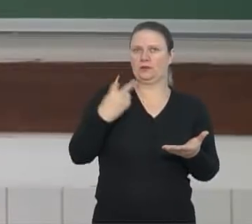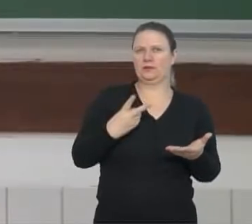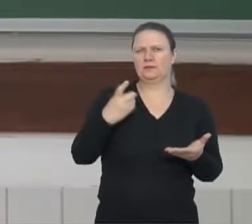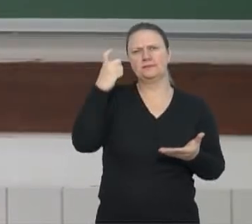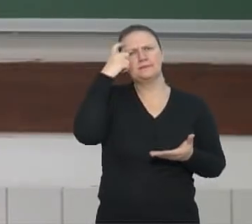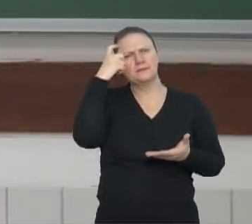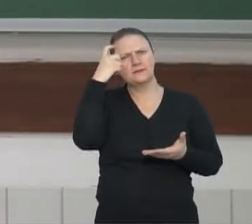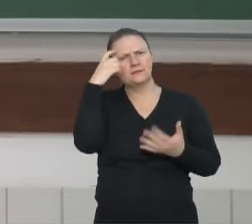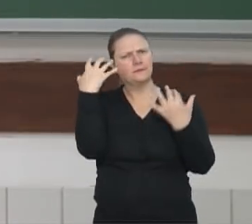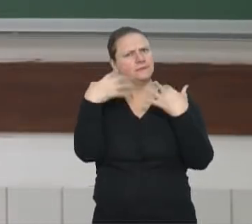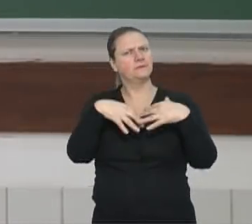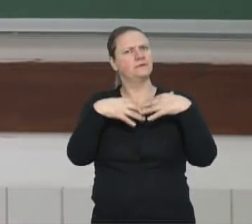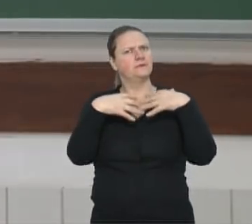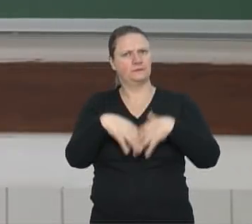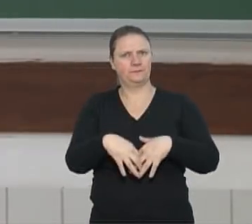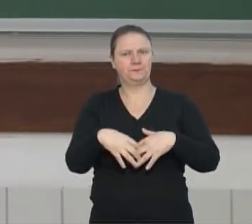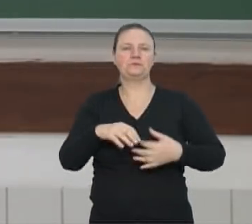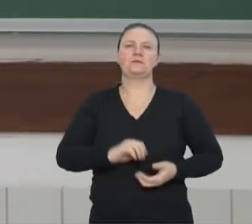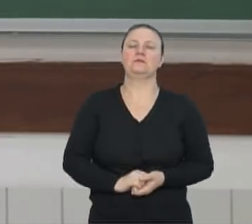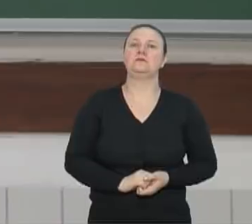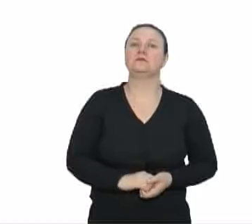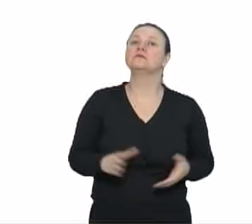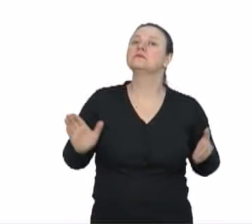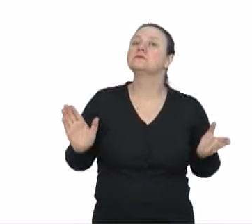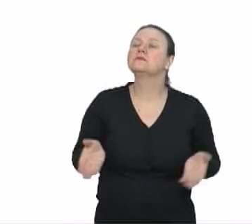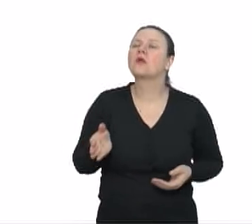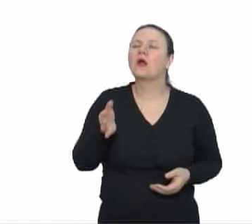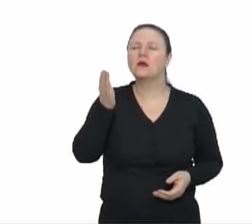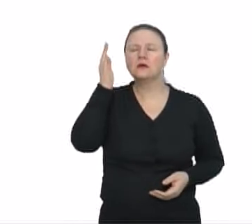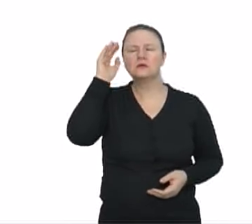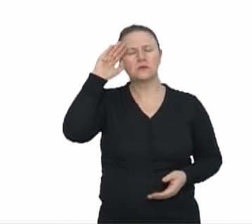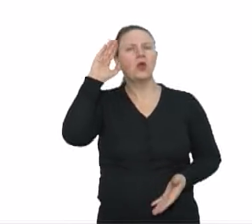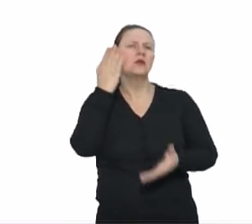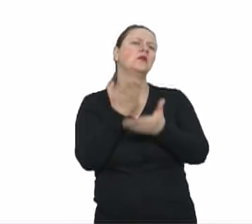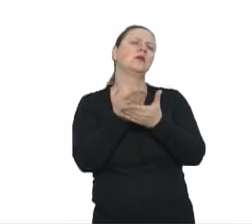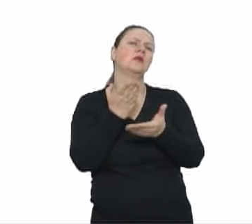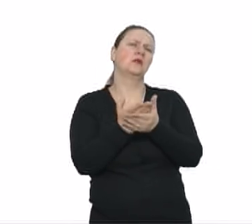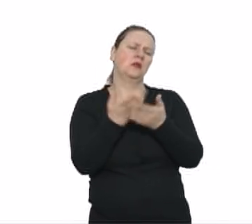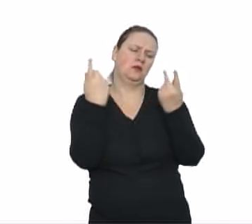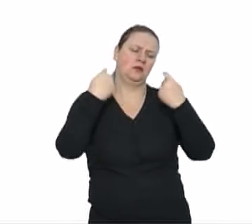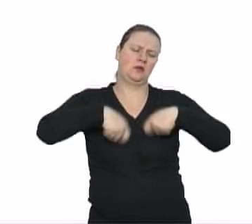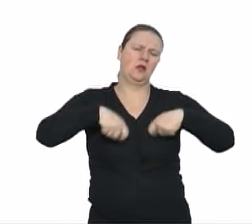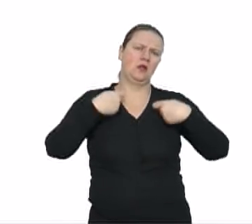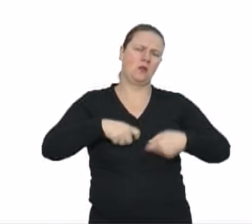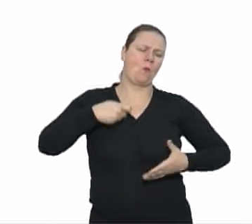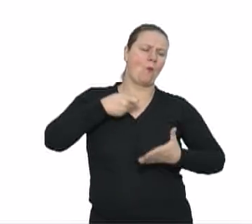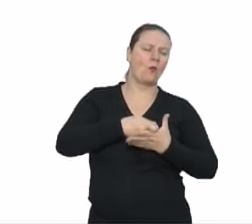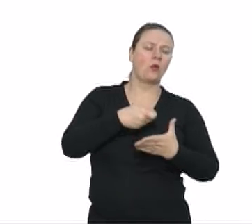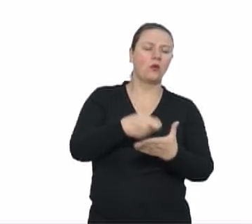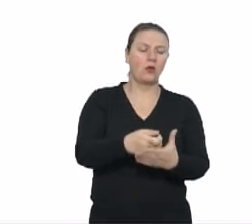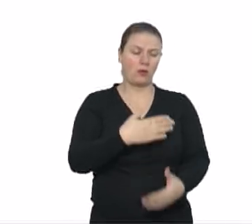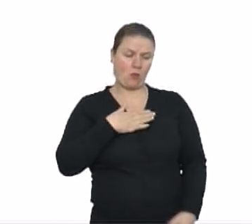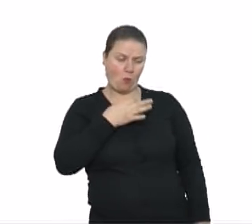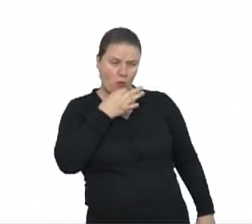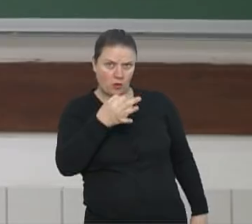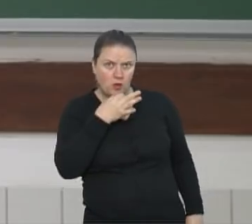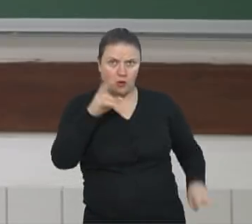mais um pouquinho ali? Então tá. Você acha que é necessário defender sua opinião sobre um determinado